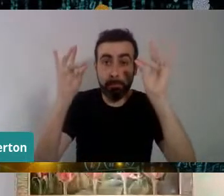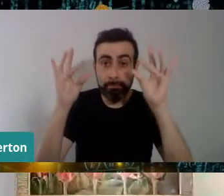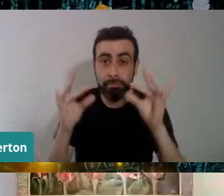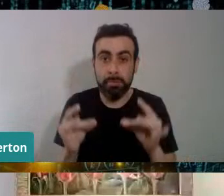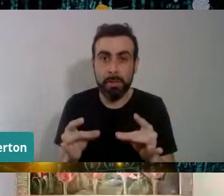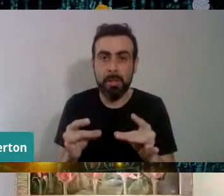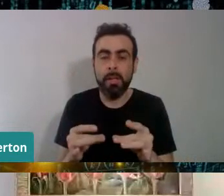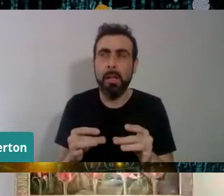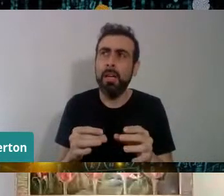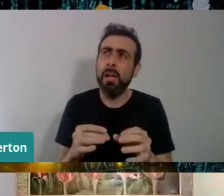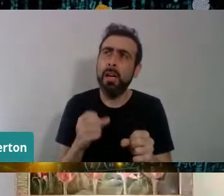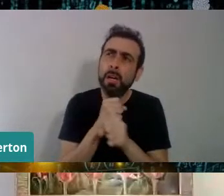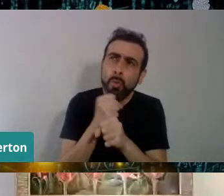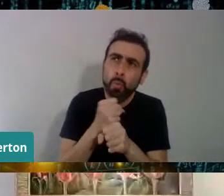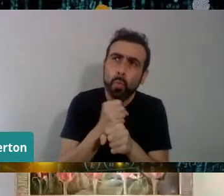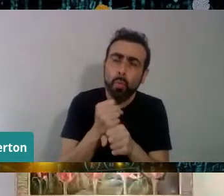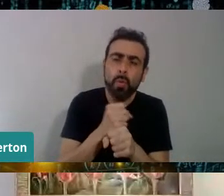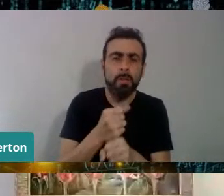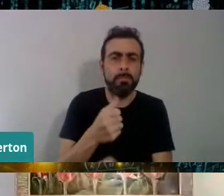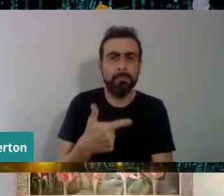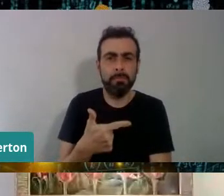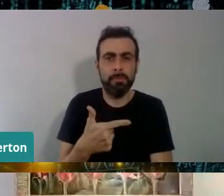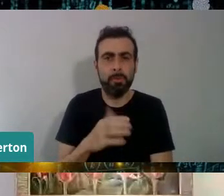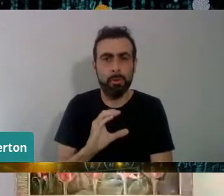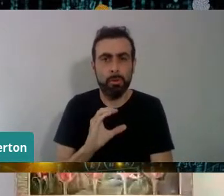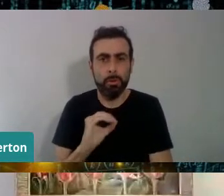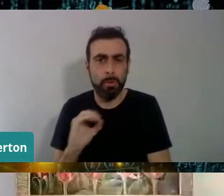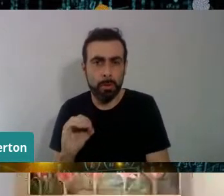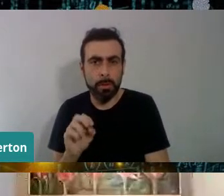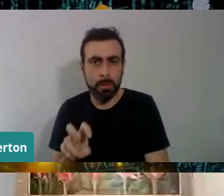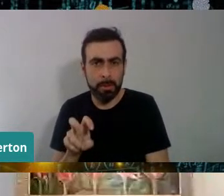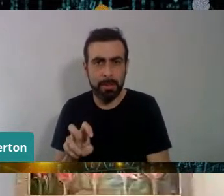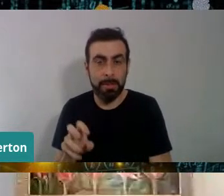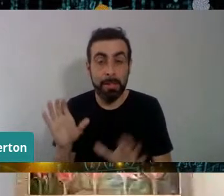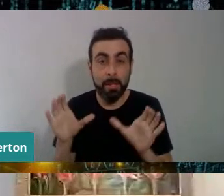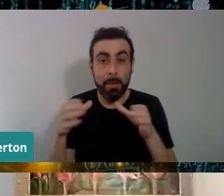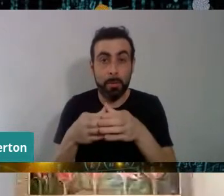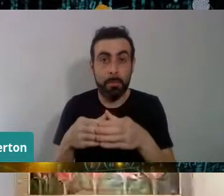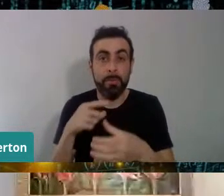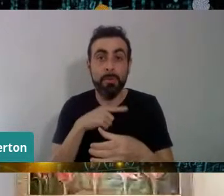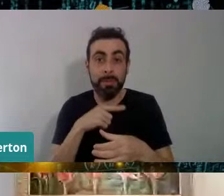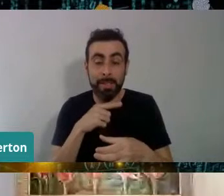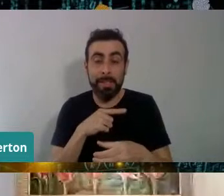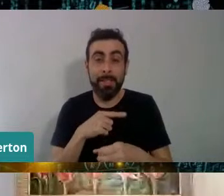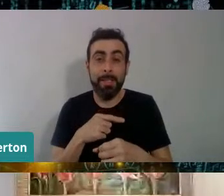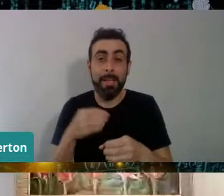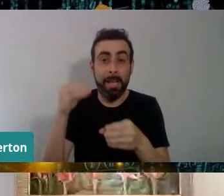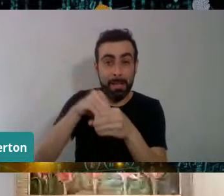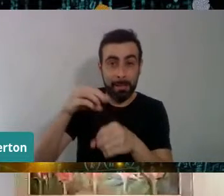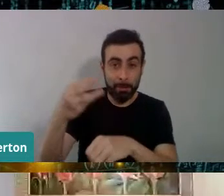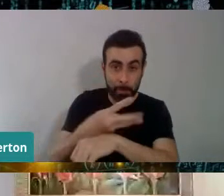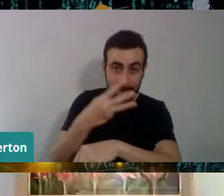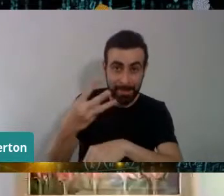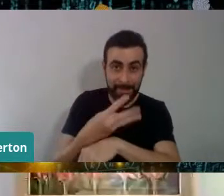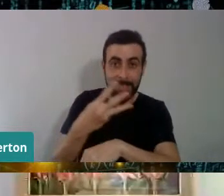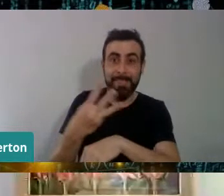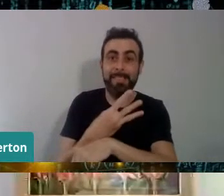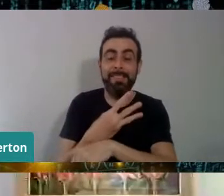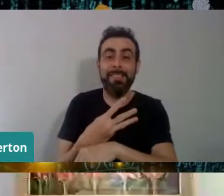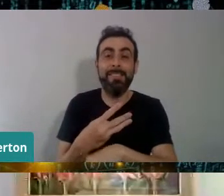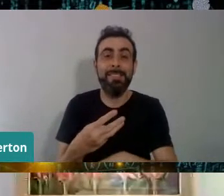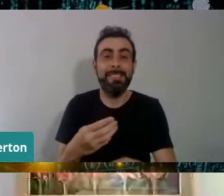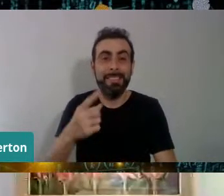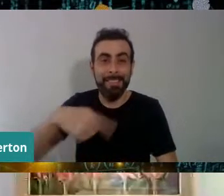de 2005, que eles têm um grupo no WhatsApp, né, e que eu faço parte desse grupo de